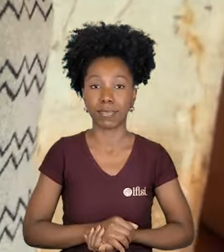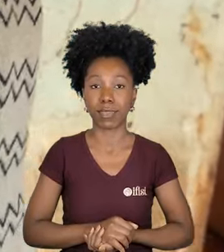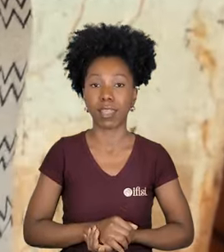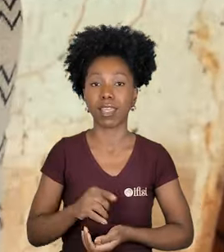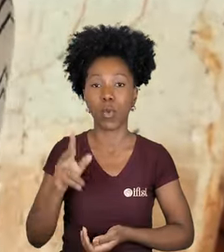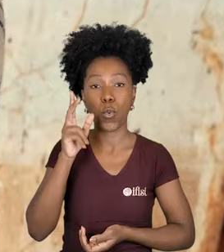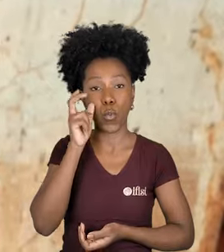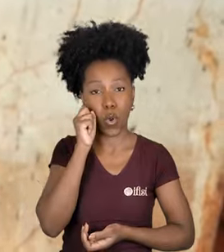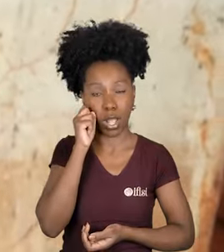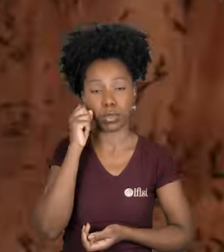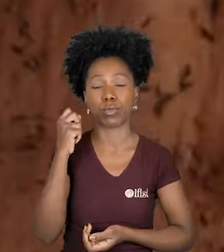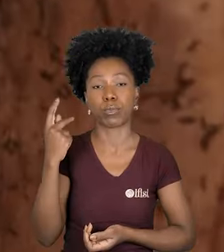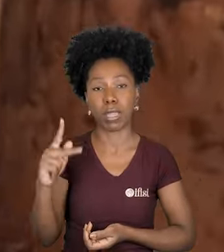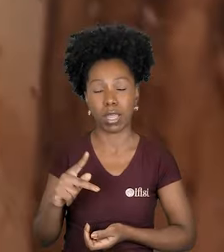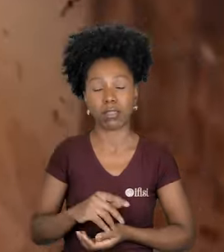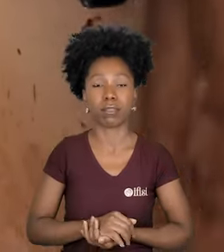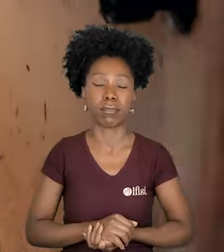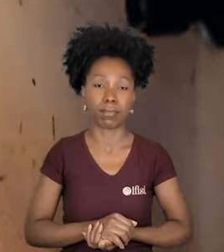Aqui é o quarto dela.